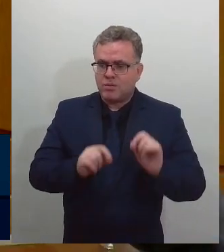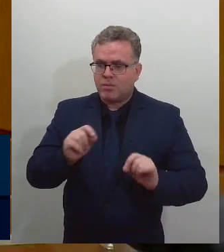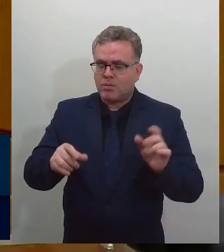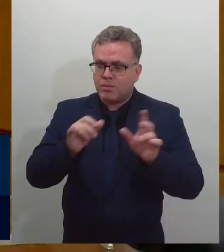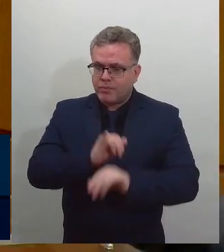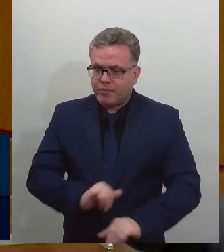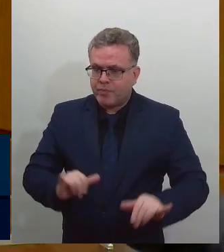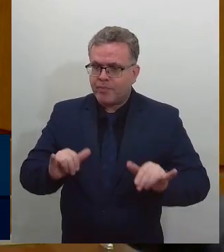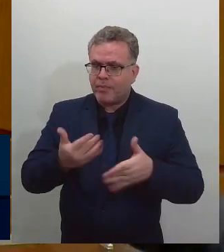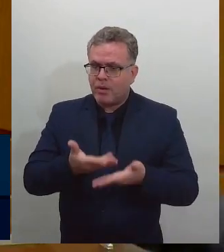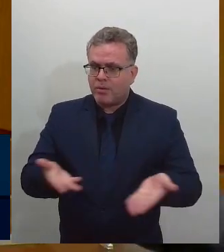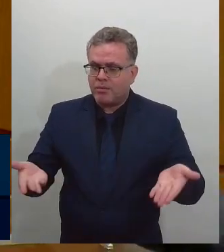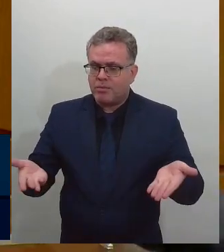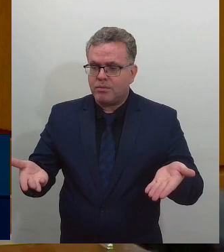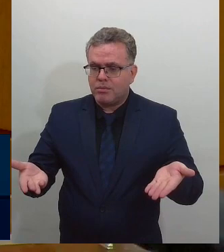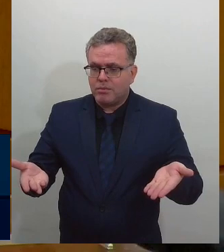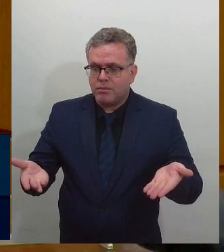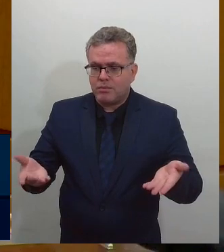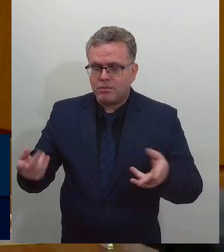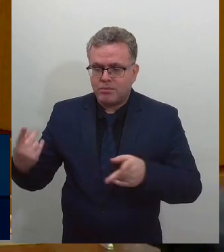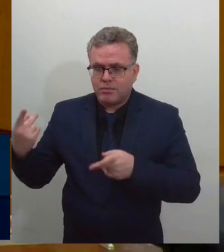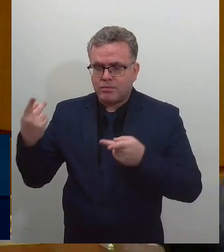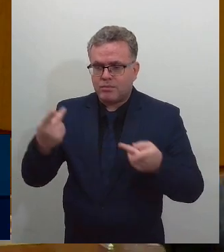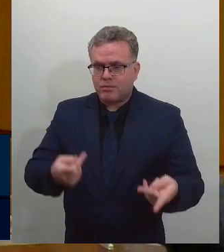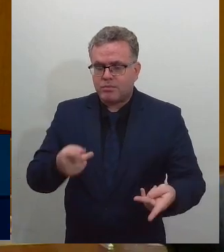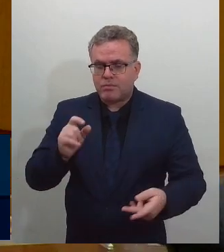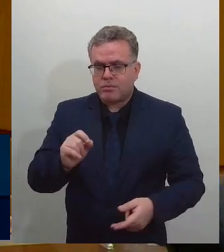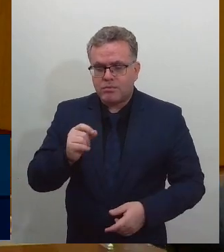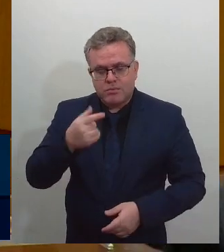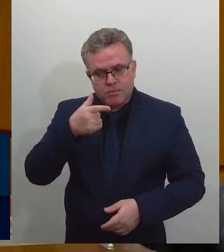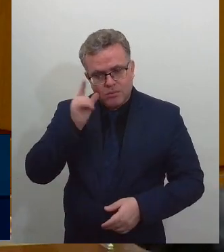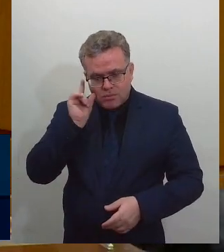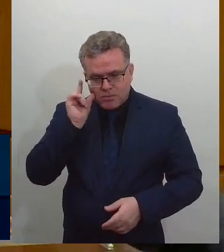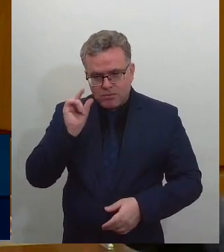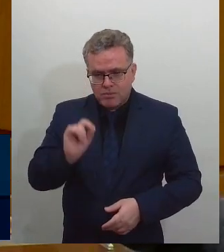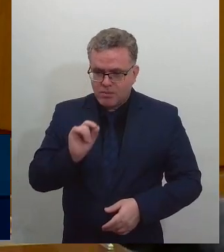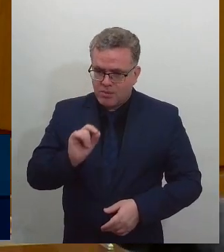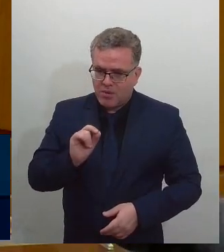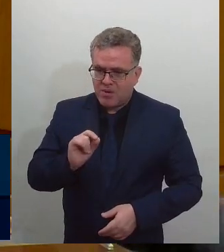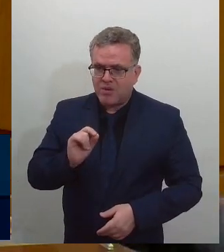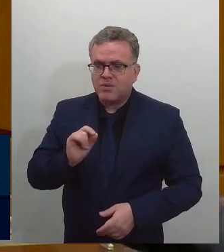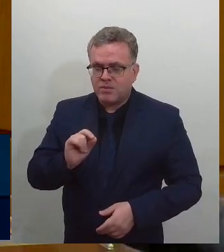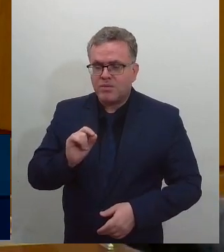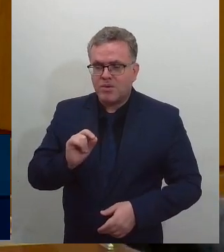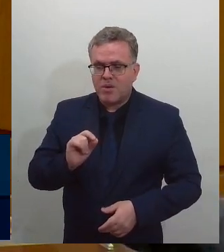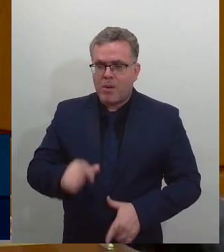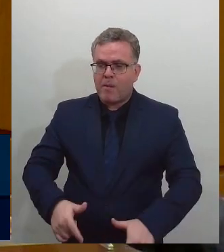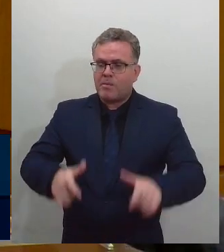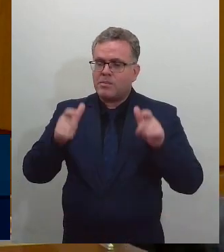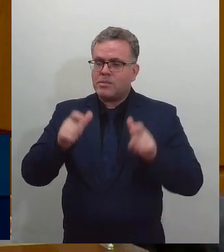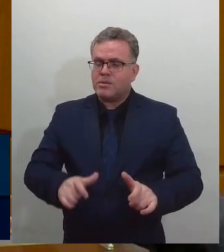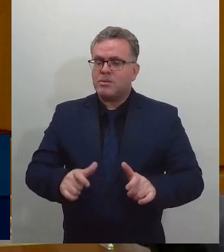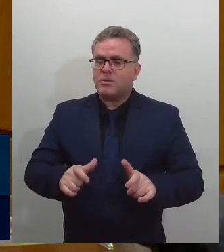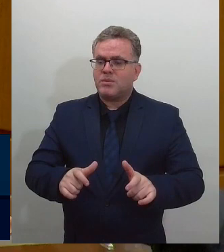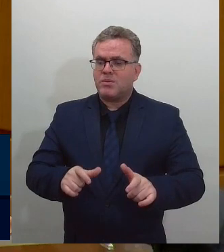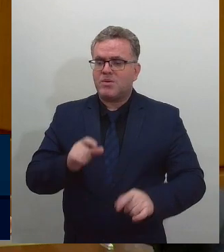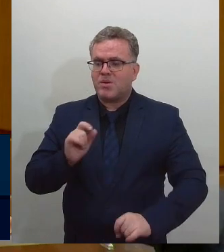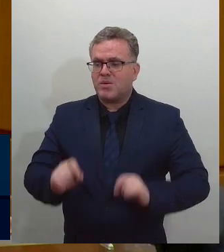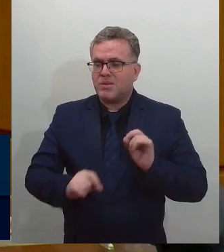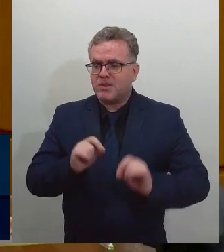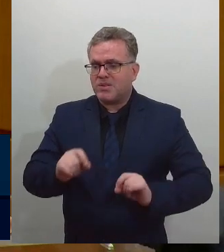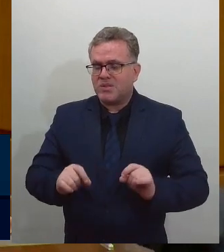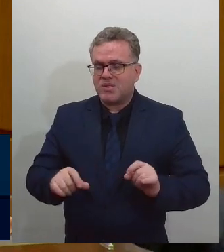da visita que eu fiz ontem à sede campestre da Associação